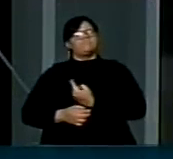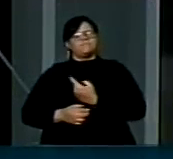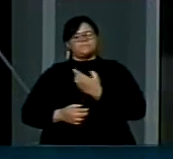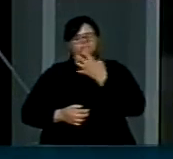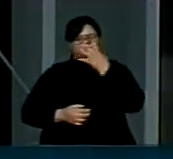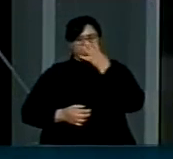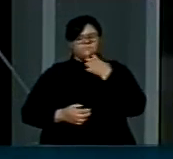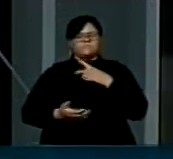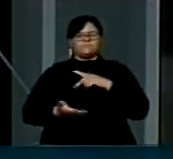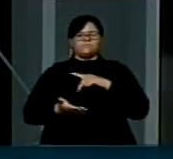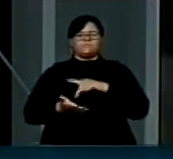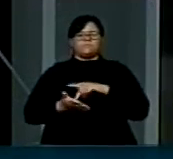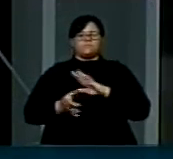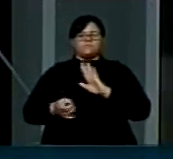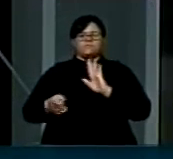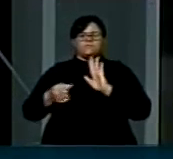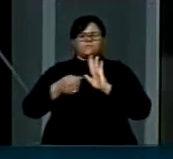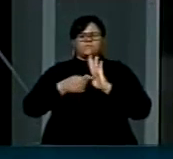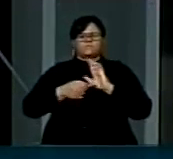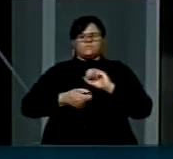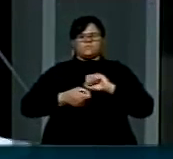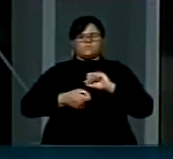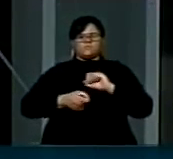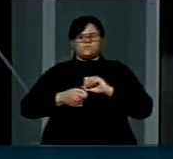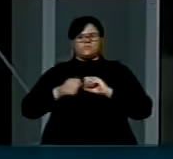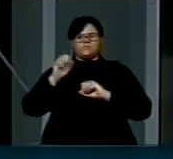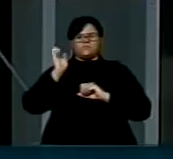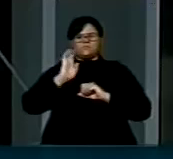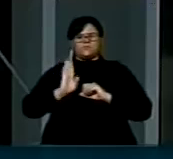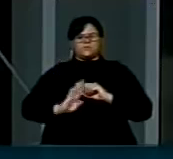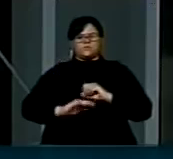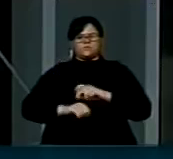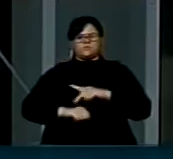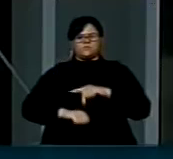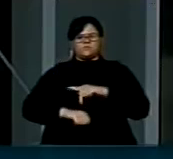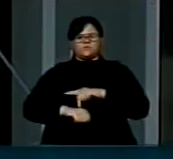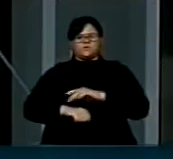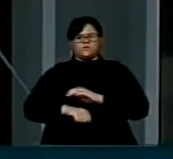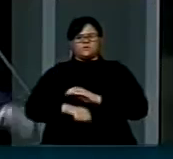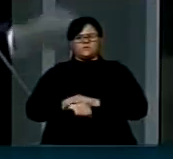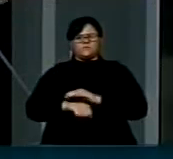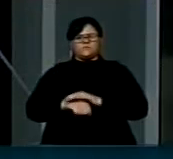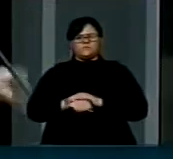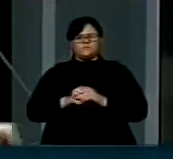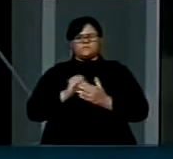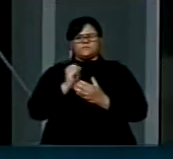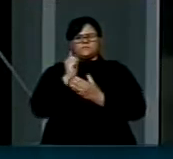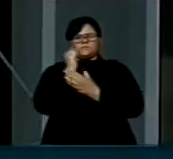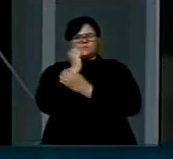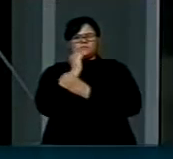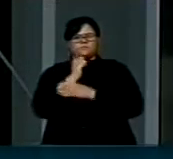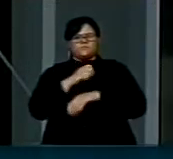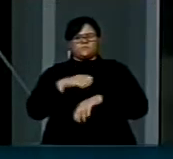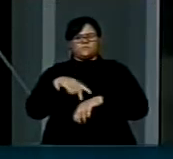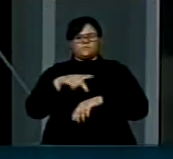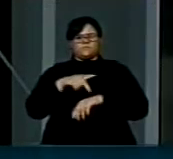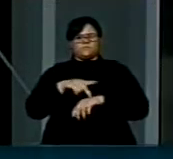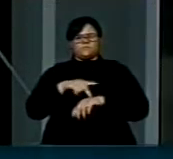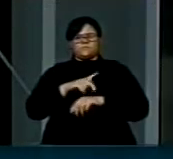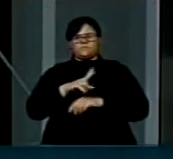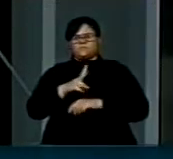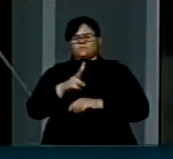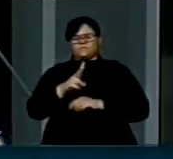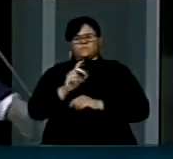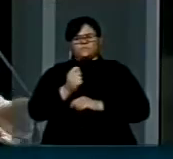missão de fazer do Brasil um país cada vez mais seguro e um país que cada vez menos sepulte os